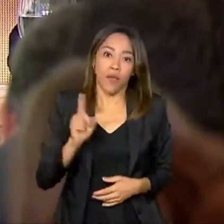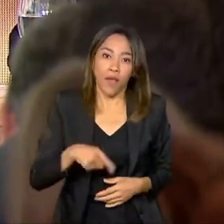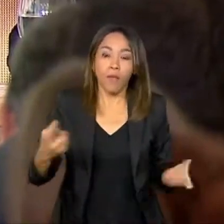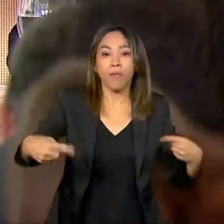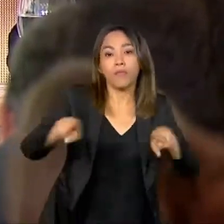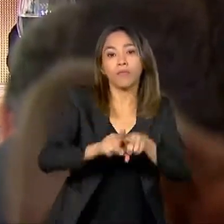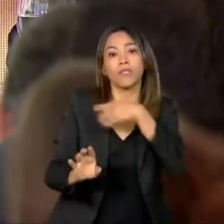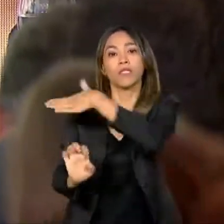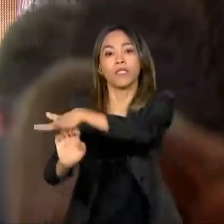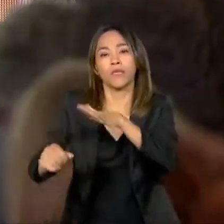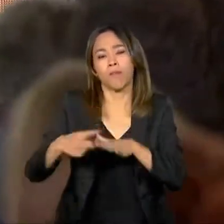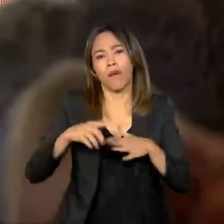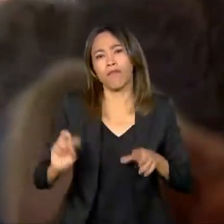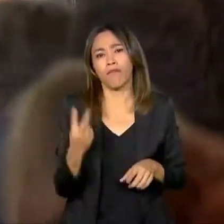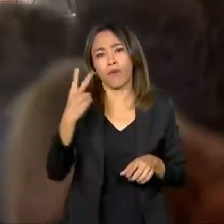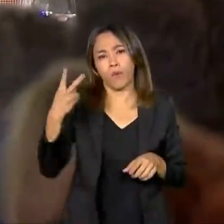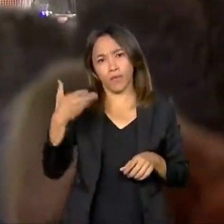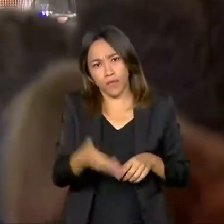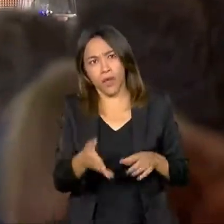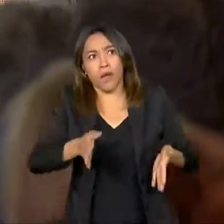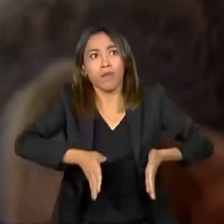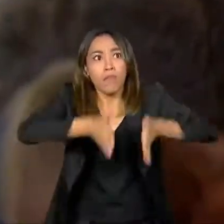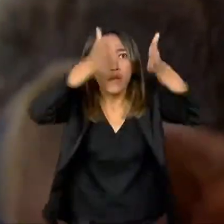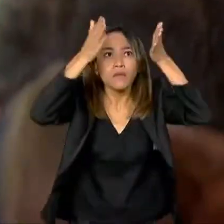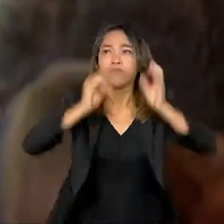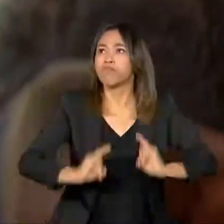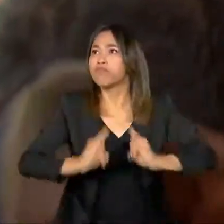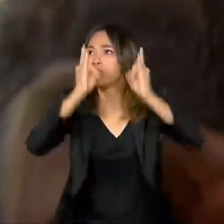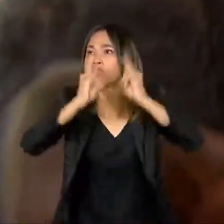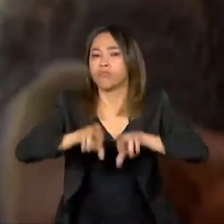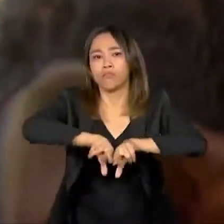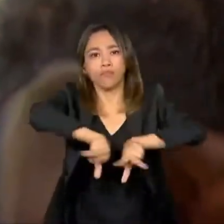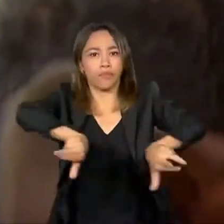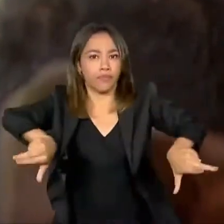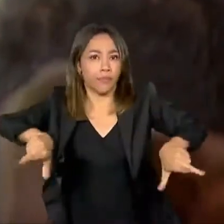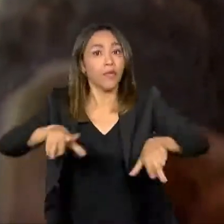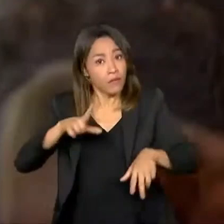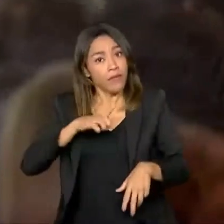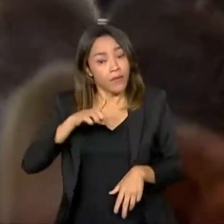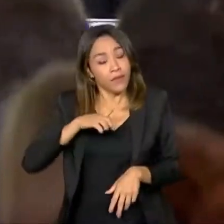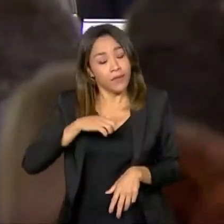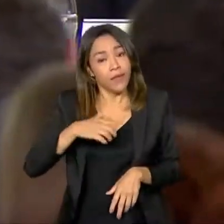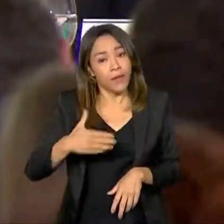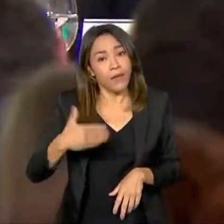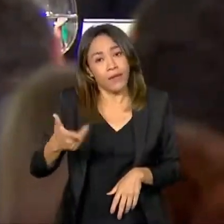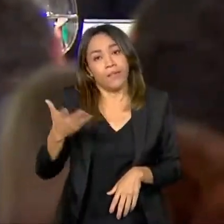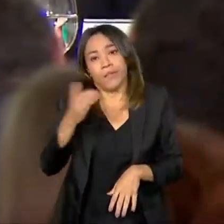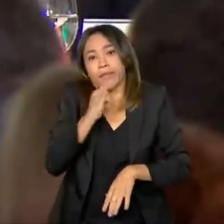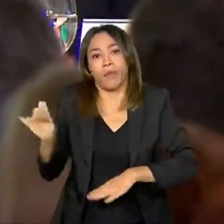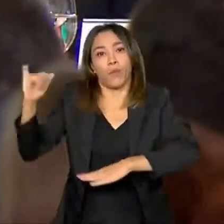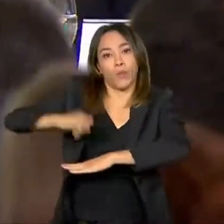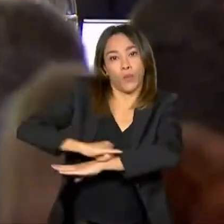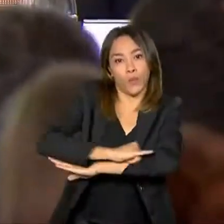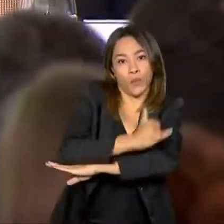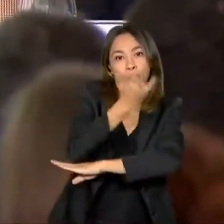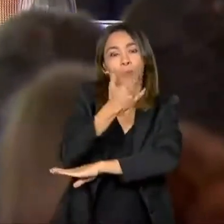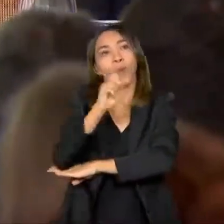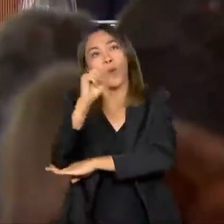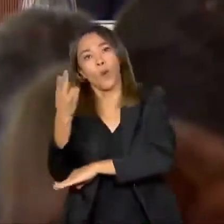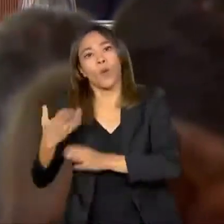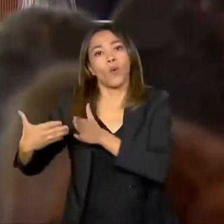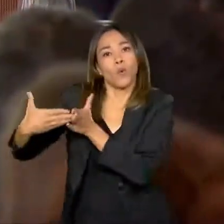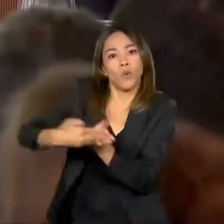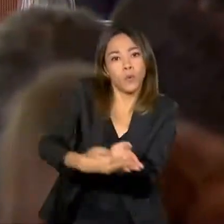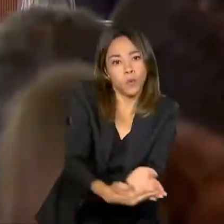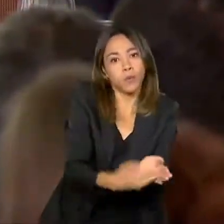privado de valorização do patrimônio utilizando diversos tipos de instrumentos e também terão casos por exemplo de portos que podem ser portos privados que podem